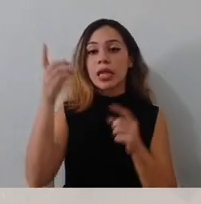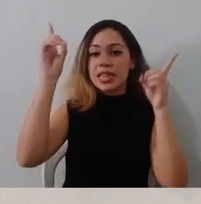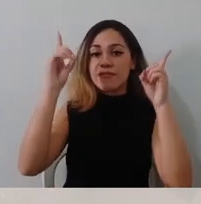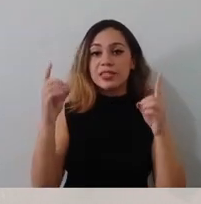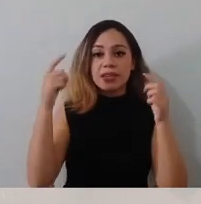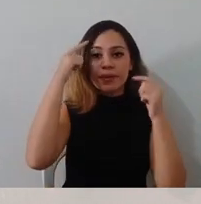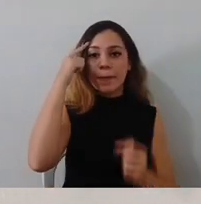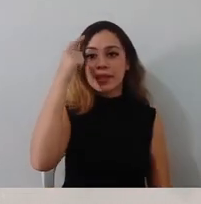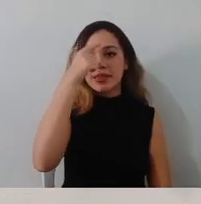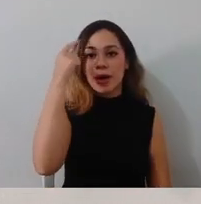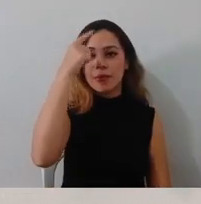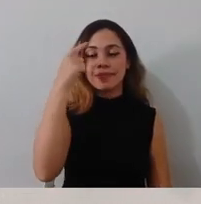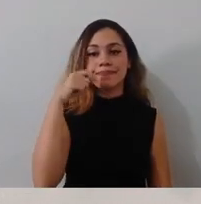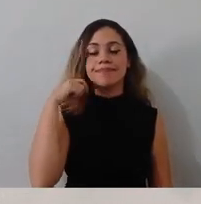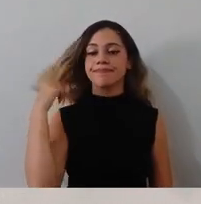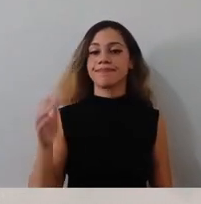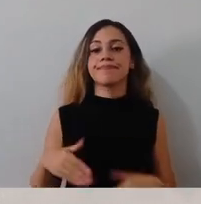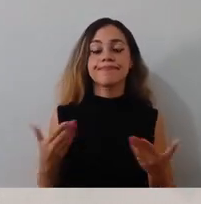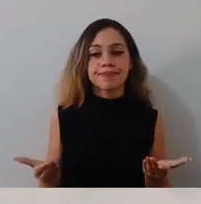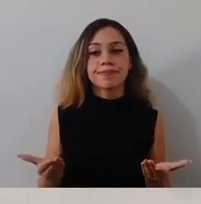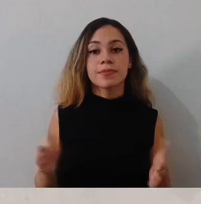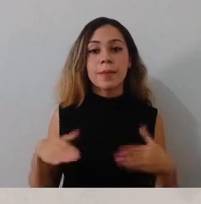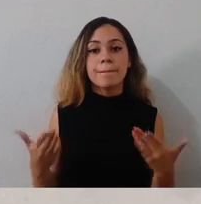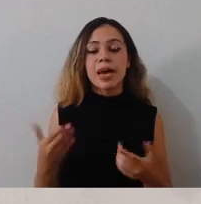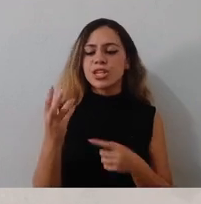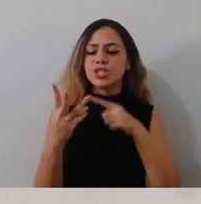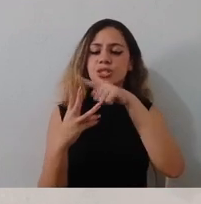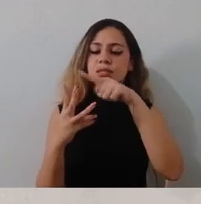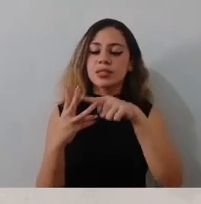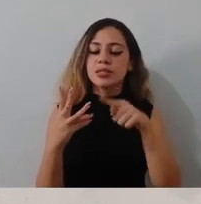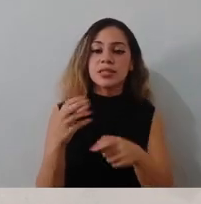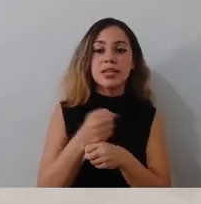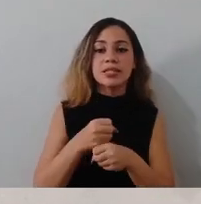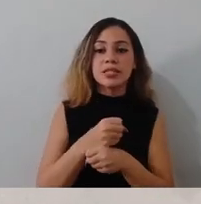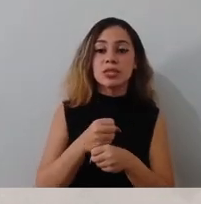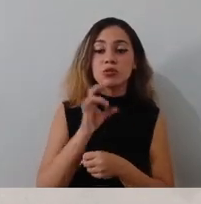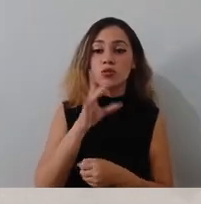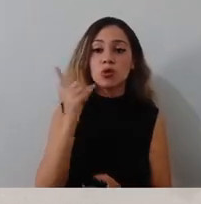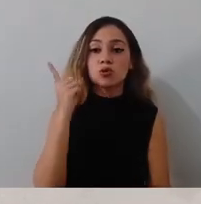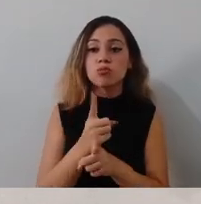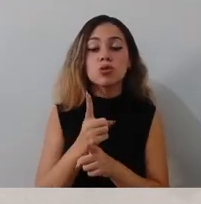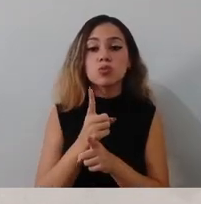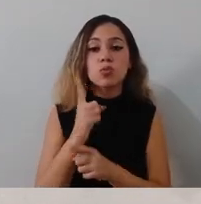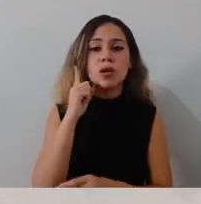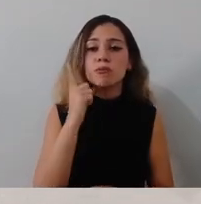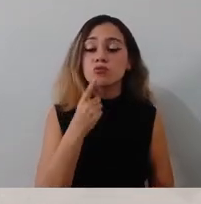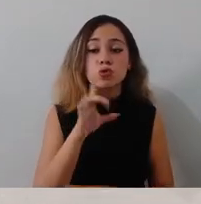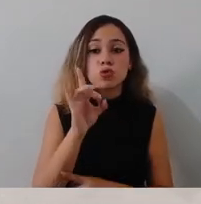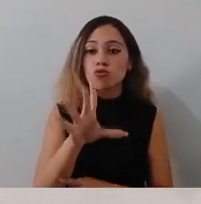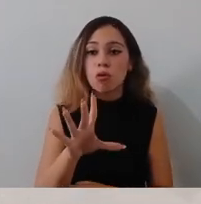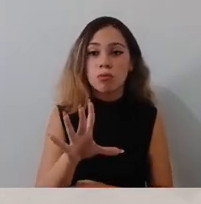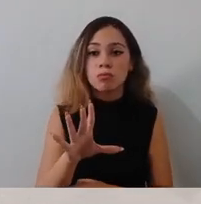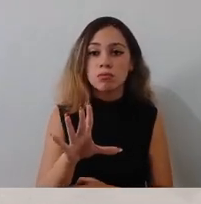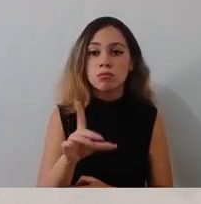diagnosticada como deficiência mental. Mas no decorrer de 3 anos descobriram que ela era surda. E aí toda